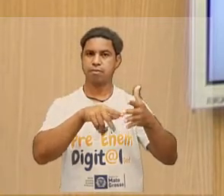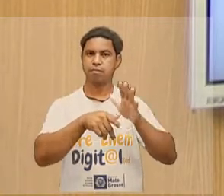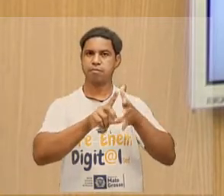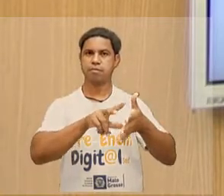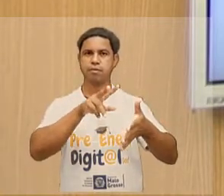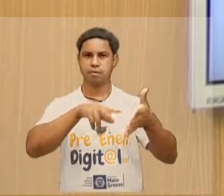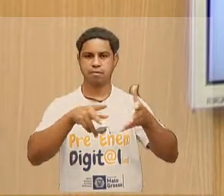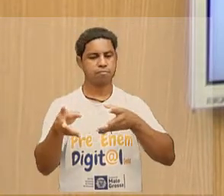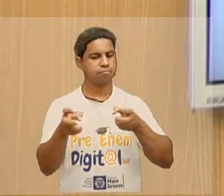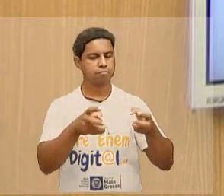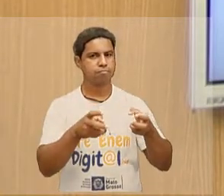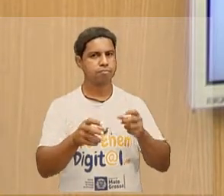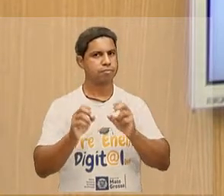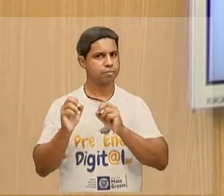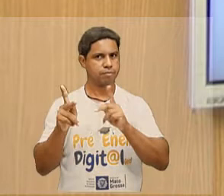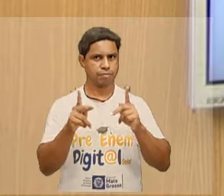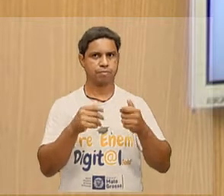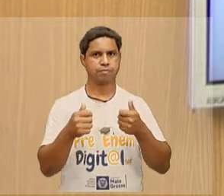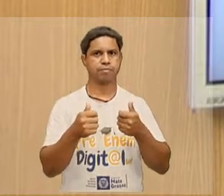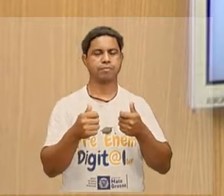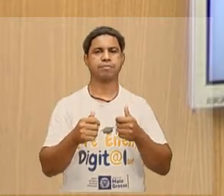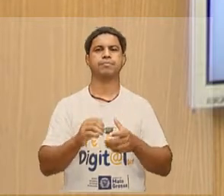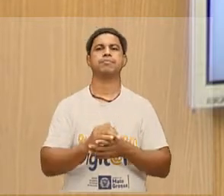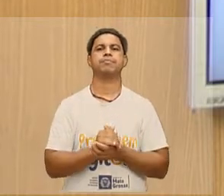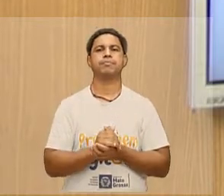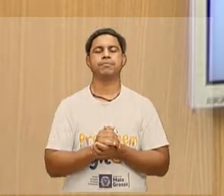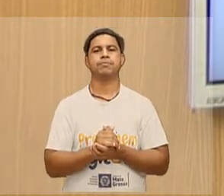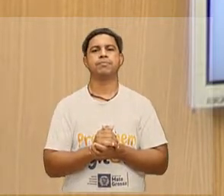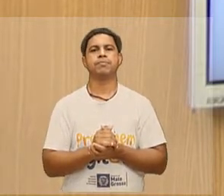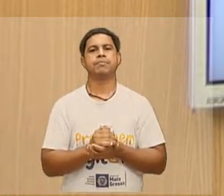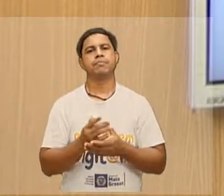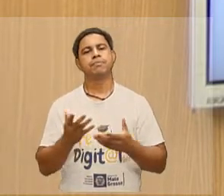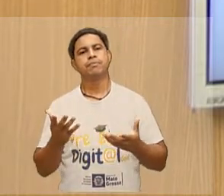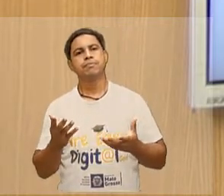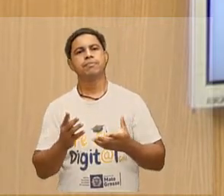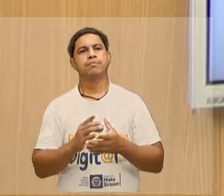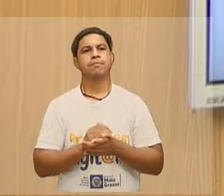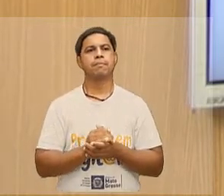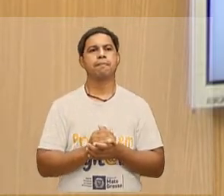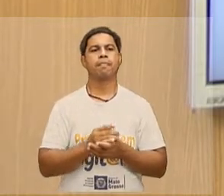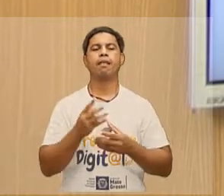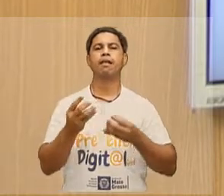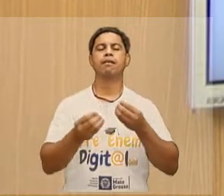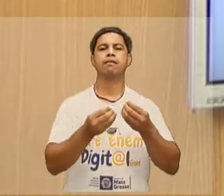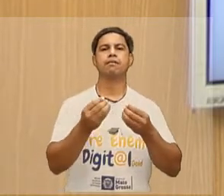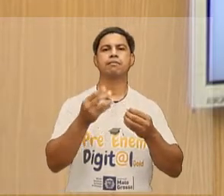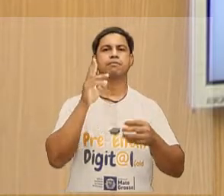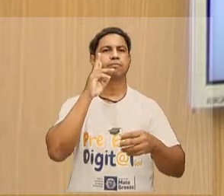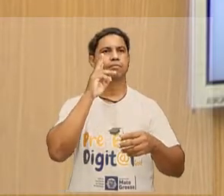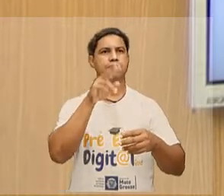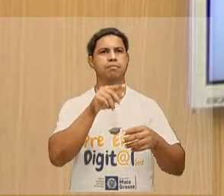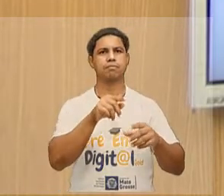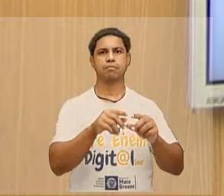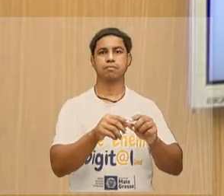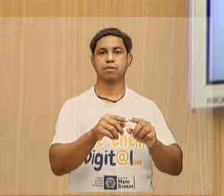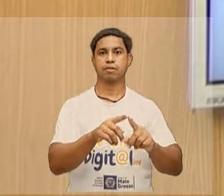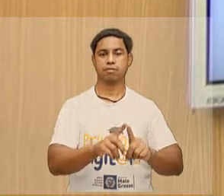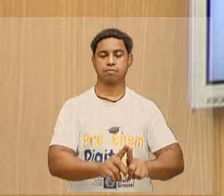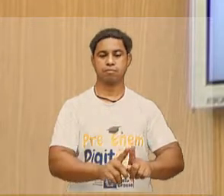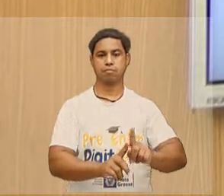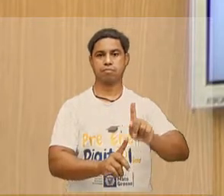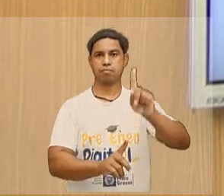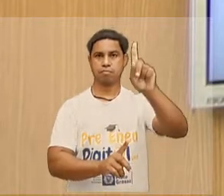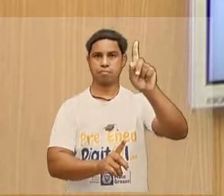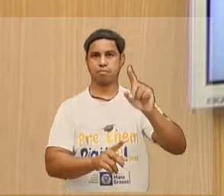temos os valores da resistência. Todos eles valem 10 ohms. E aí, como você está observando, eu estou aumentando a diferença